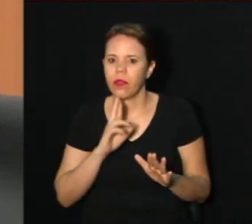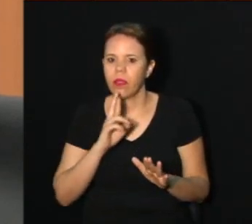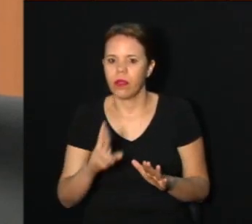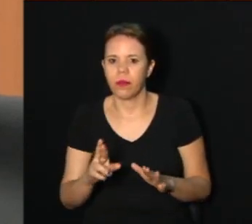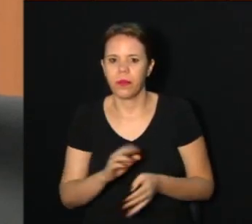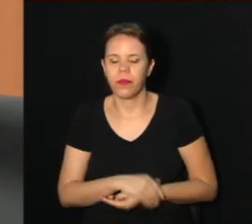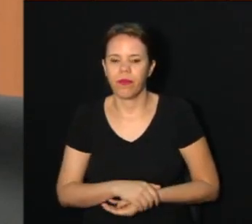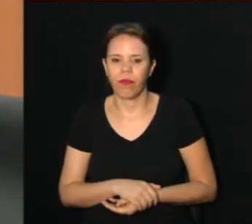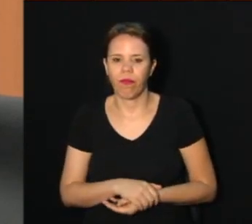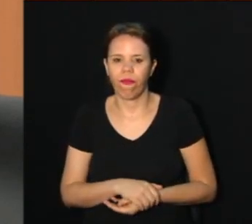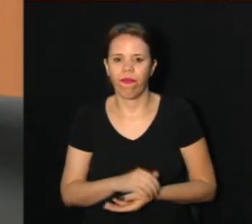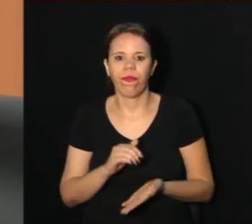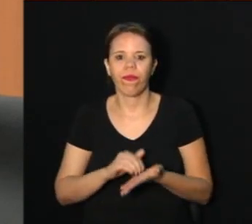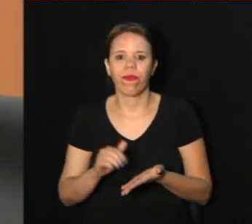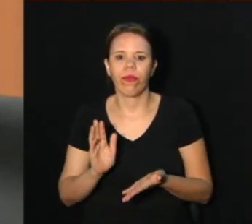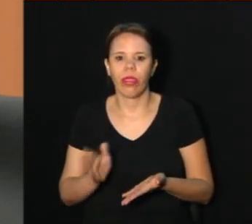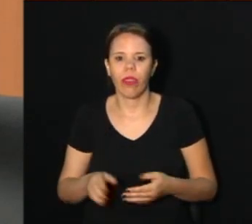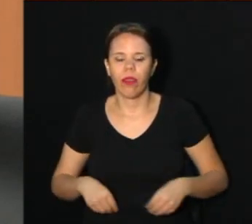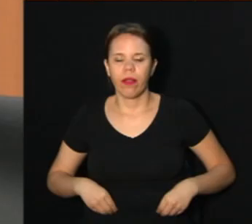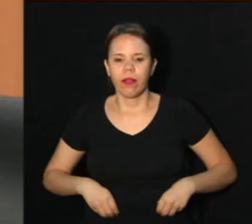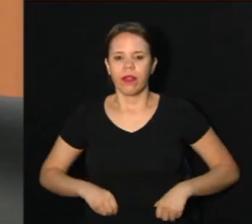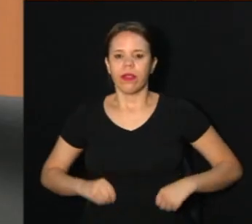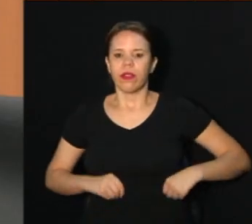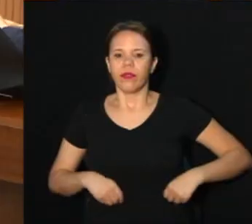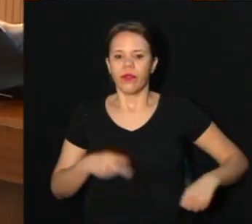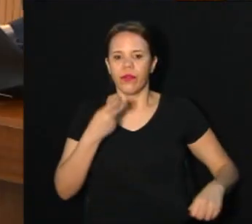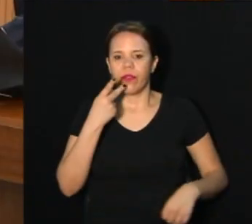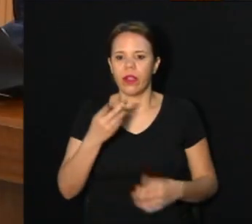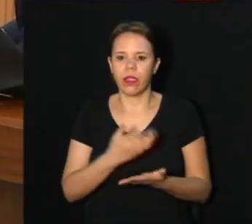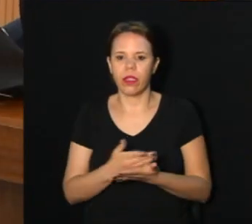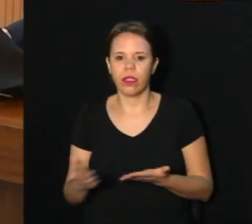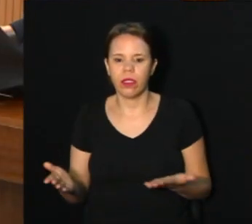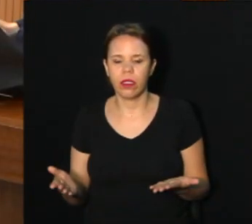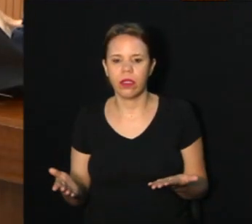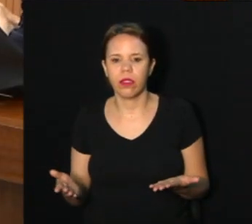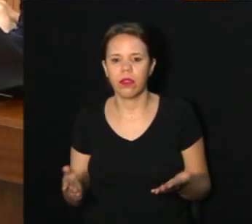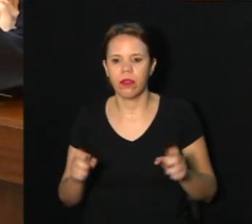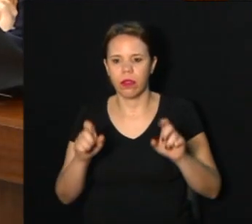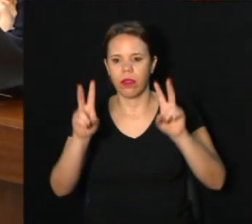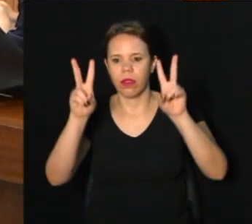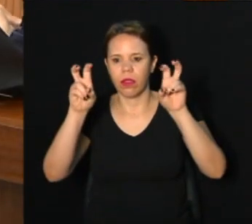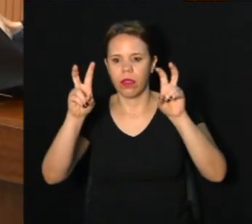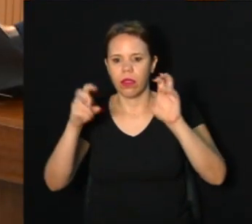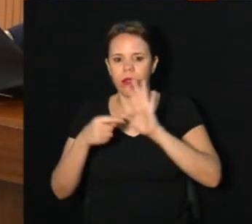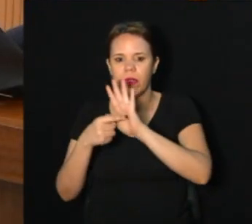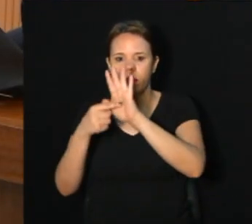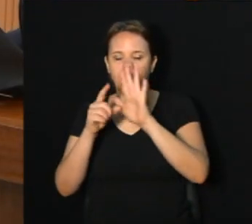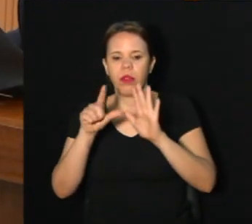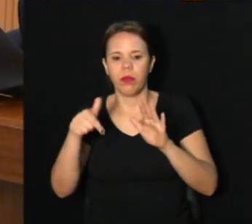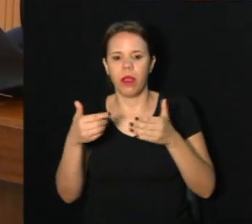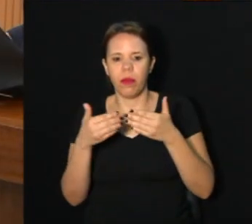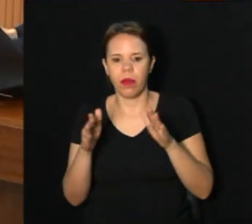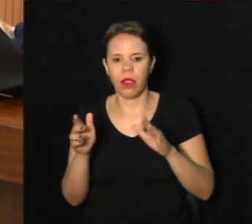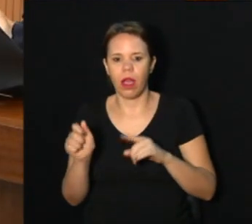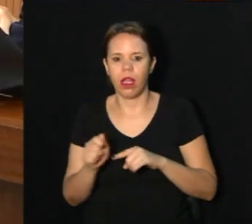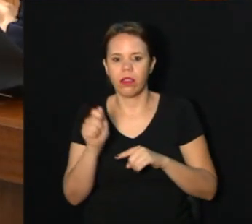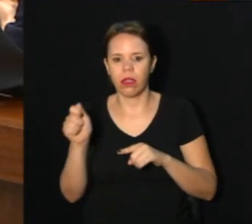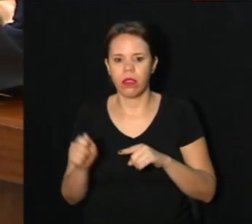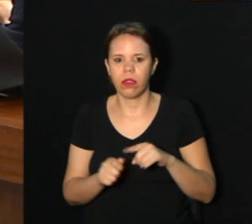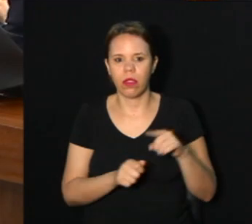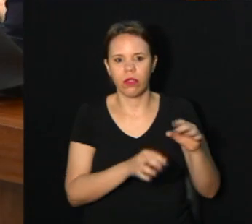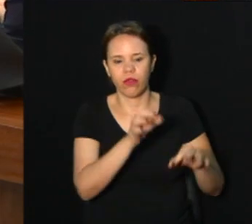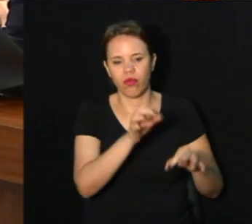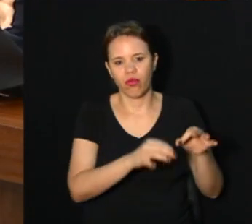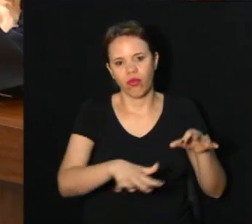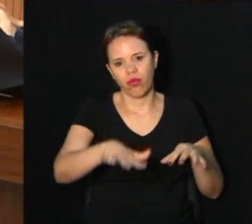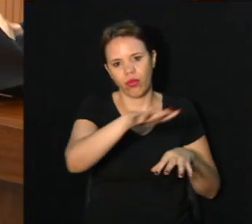responder. Secretário, já que foi mencionado, inicialmente nós vamos expor o tema, vou abrir para que a Associação dos Procuradores possa